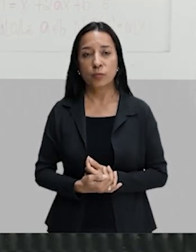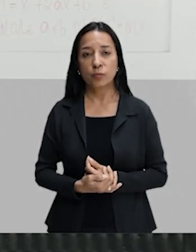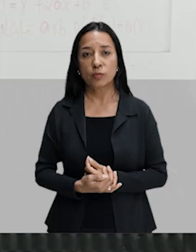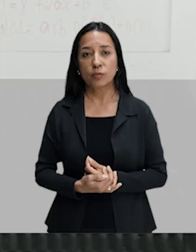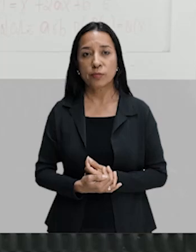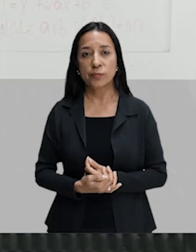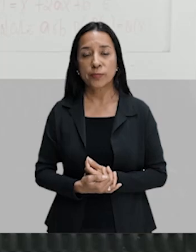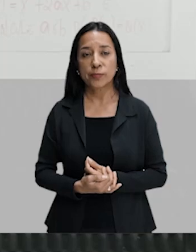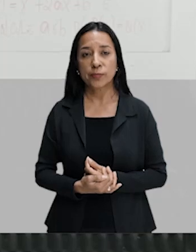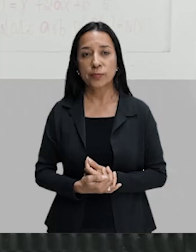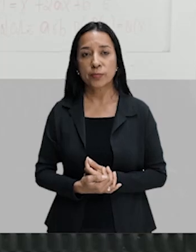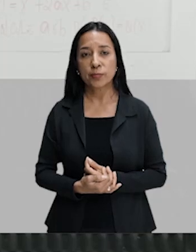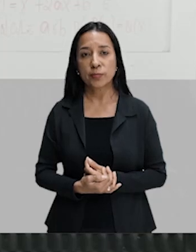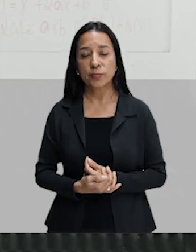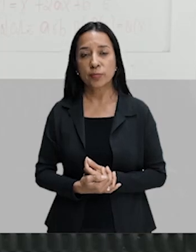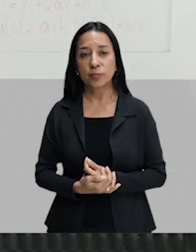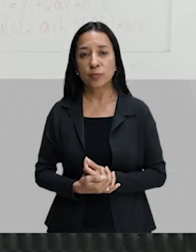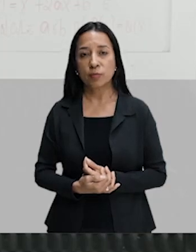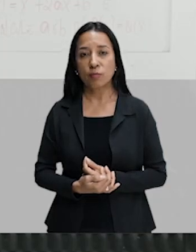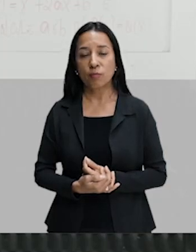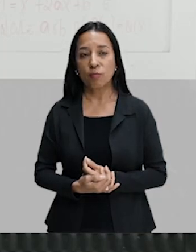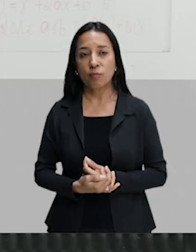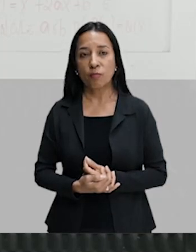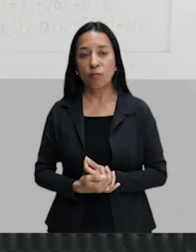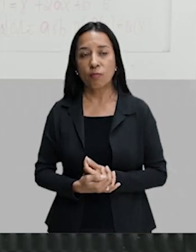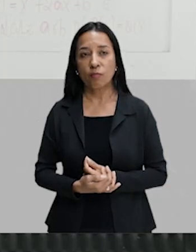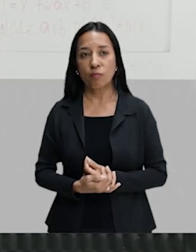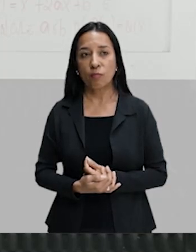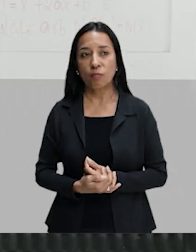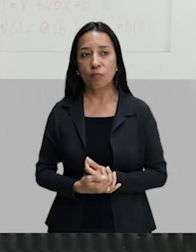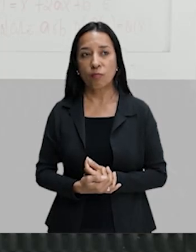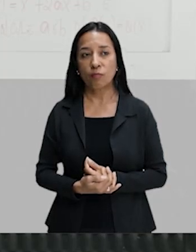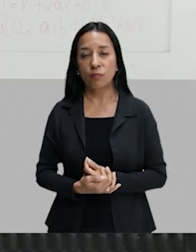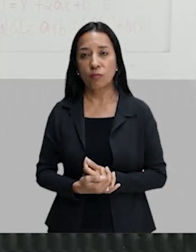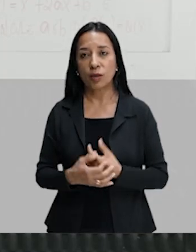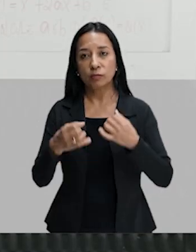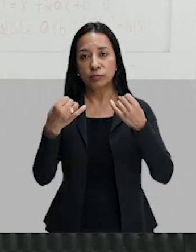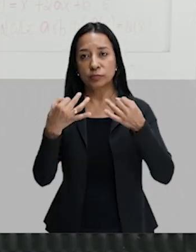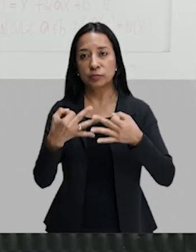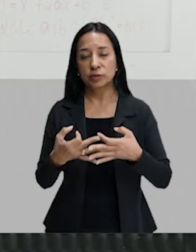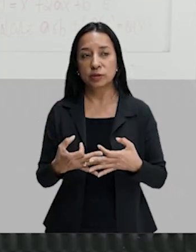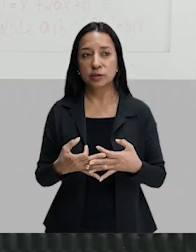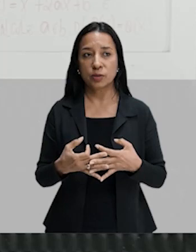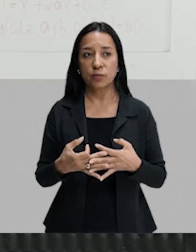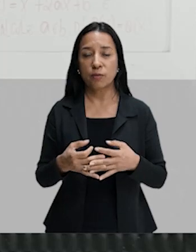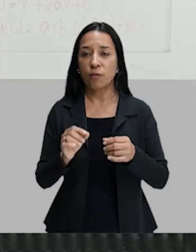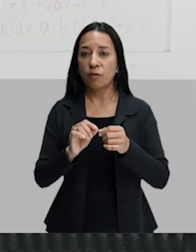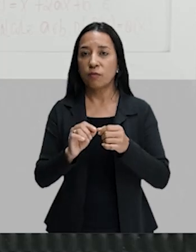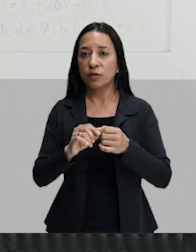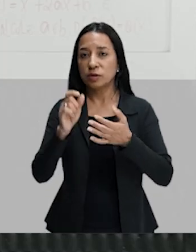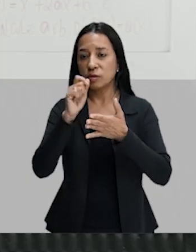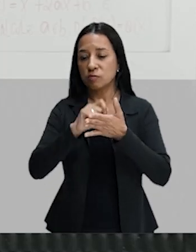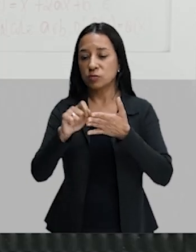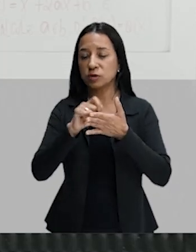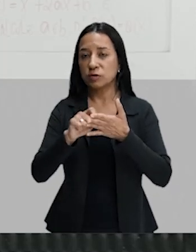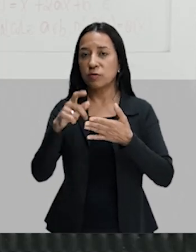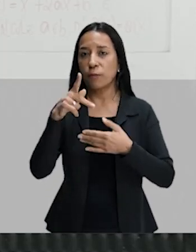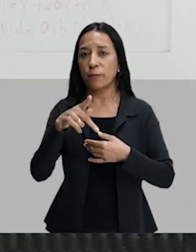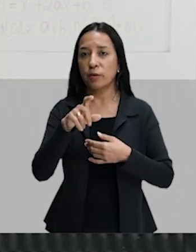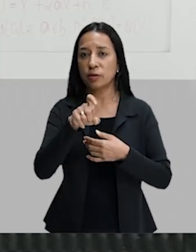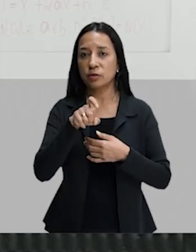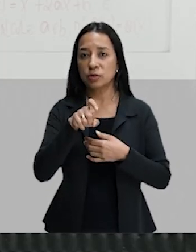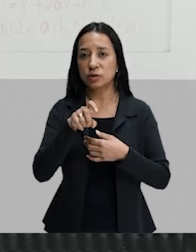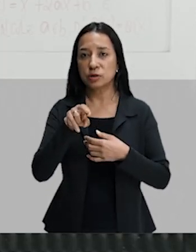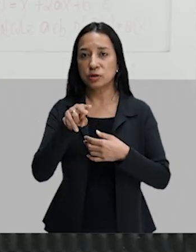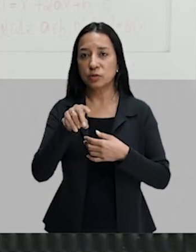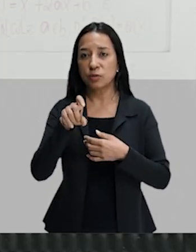b, sabendo que eles são idênticos. A única coisa que eu vou fazer, eu vou escrever aqui o px